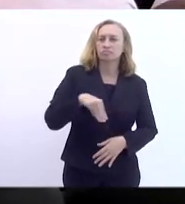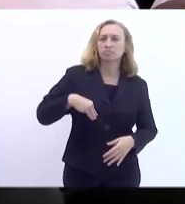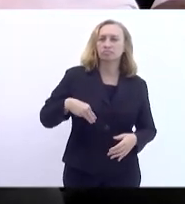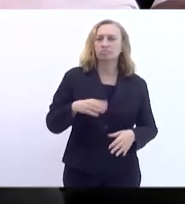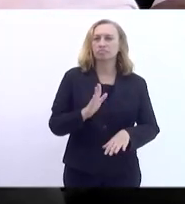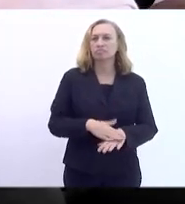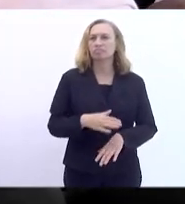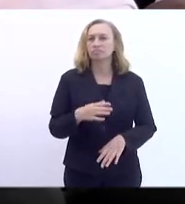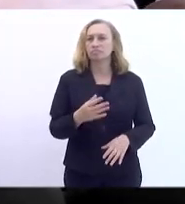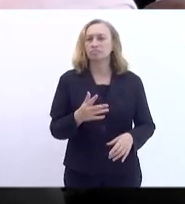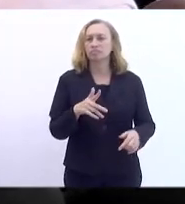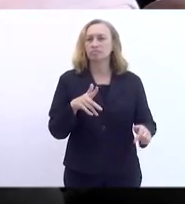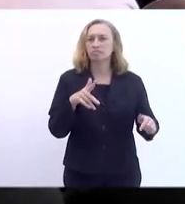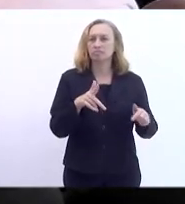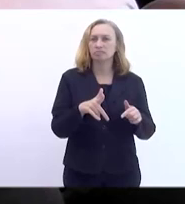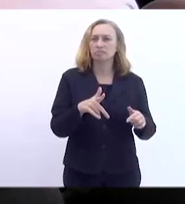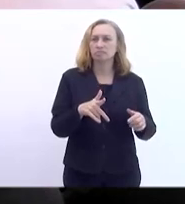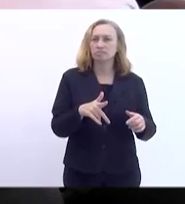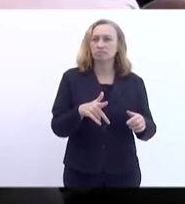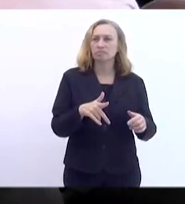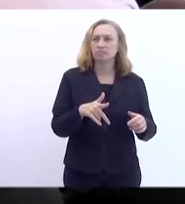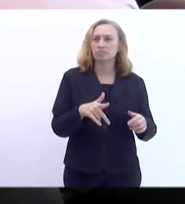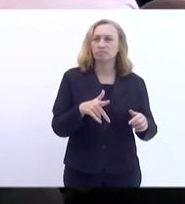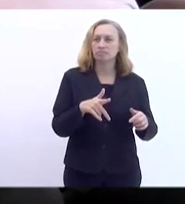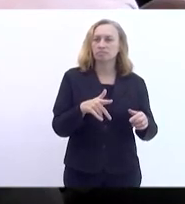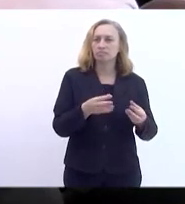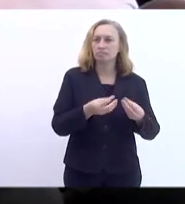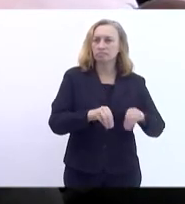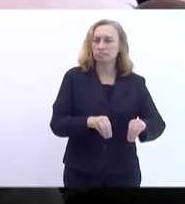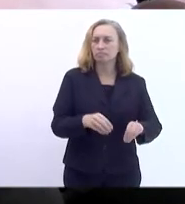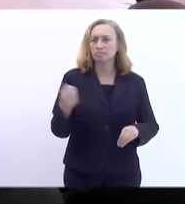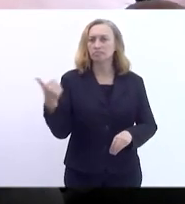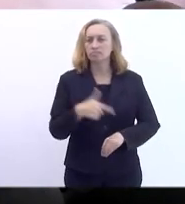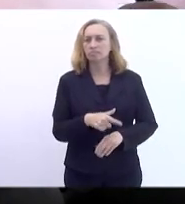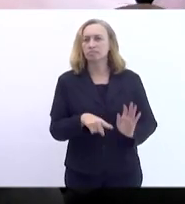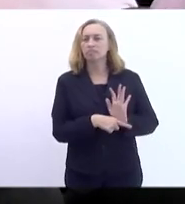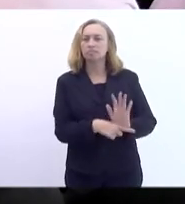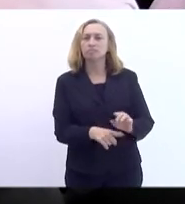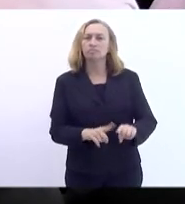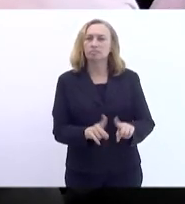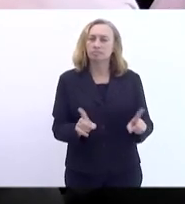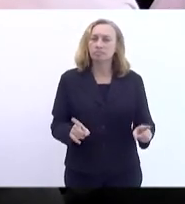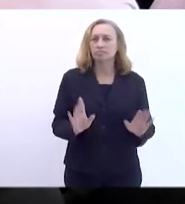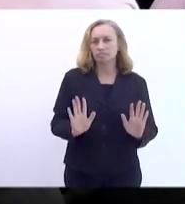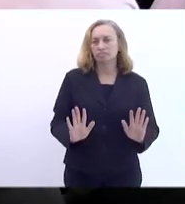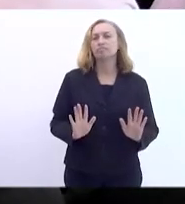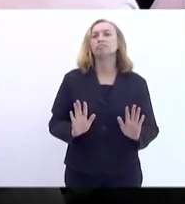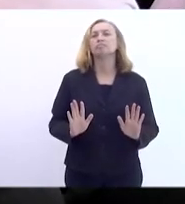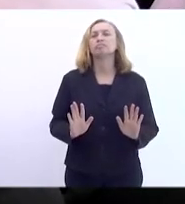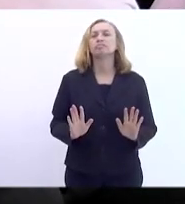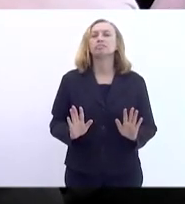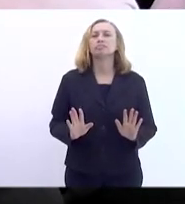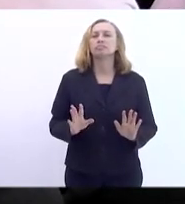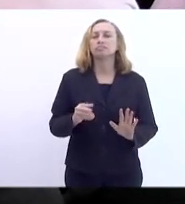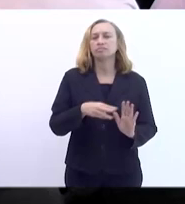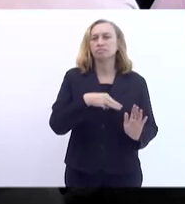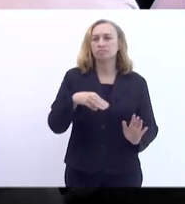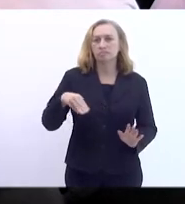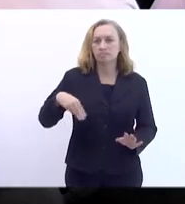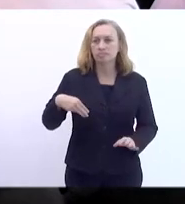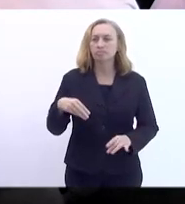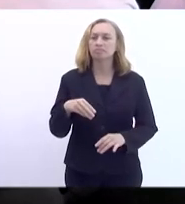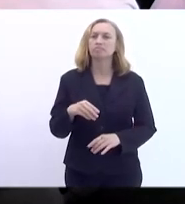atrapalha do que ajuda mas a função tem essas é esses percalços mesmo mas aqui eu acho que o ministério público